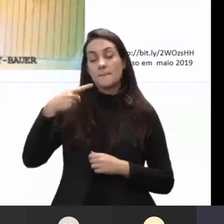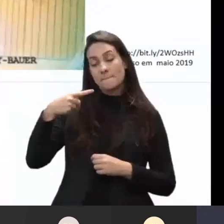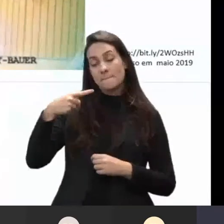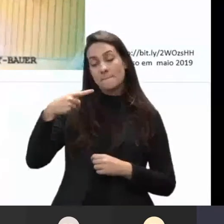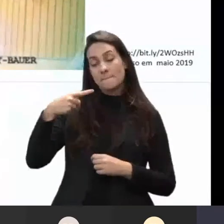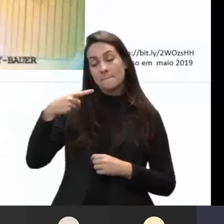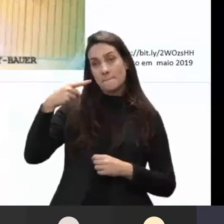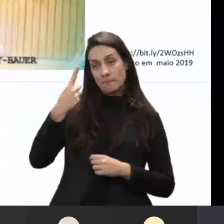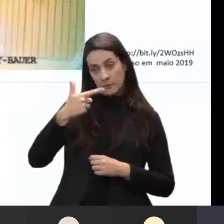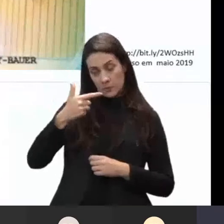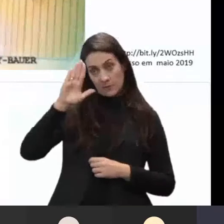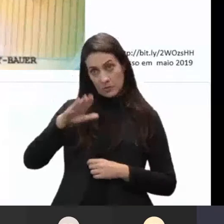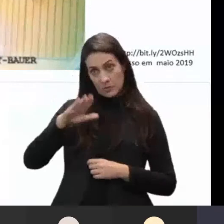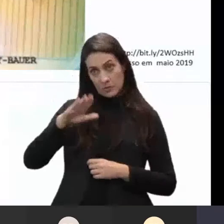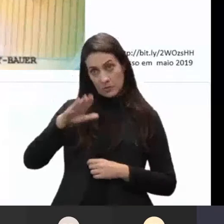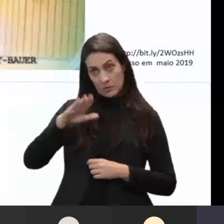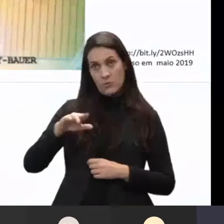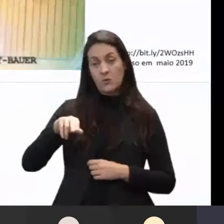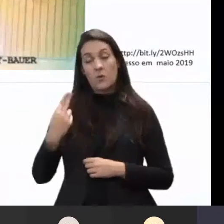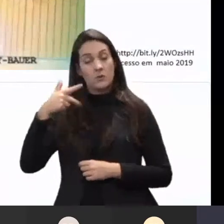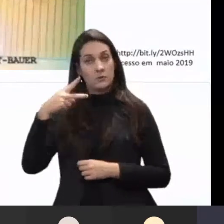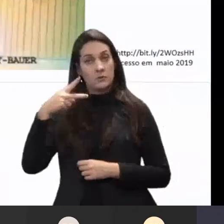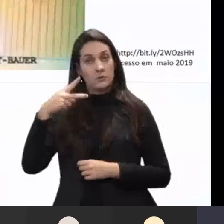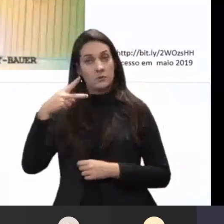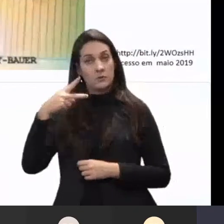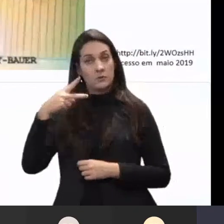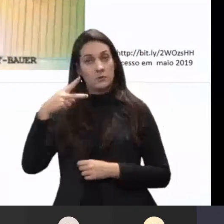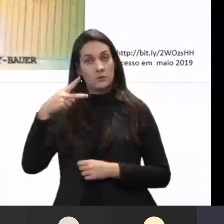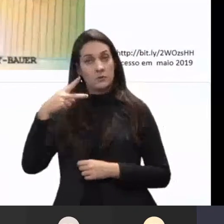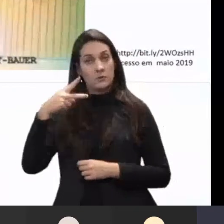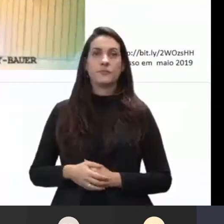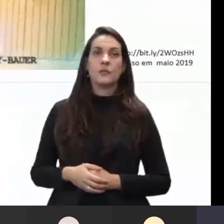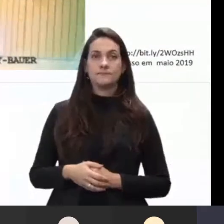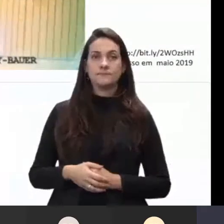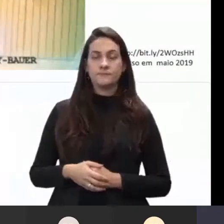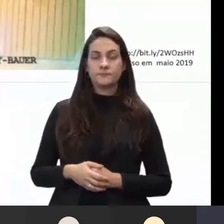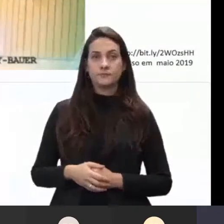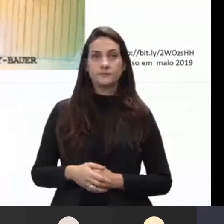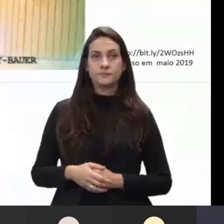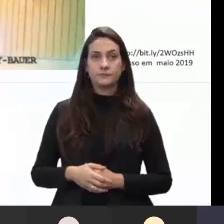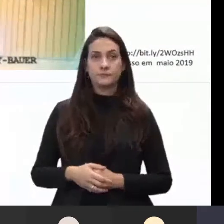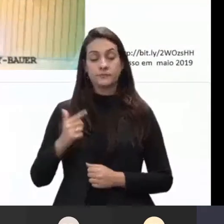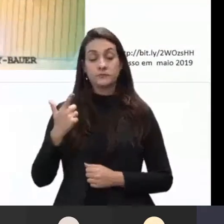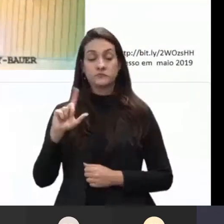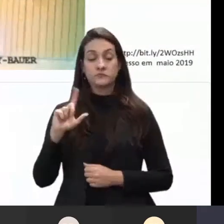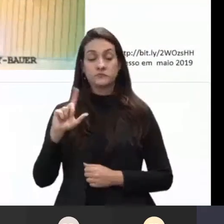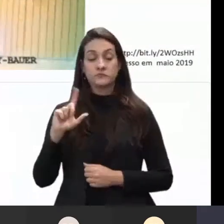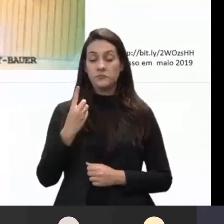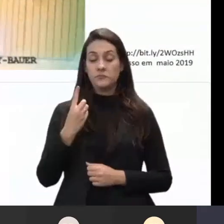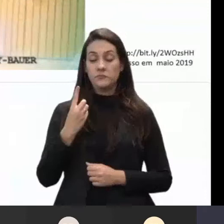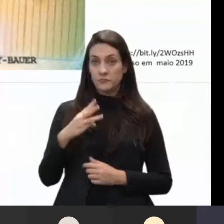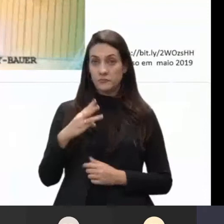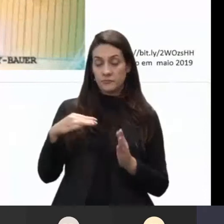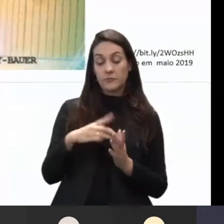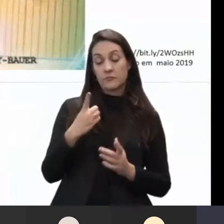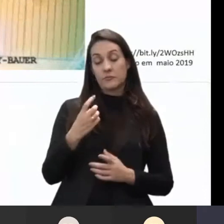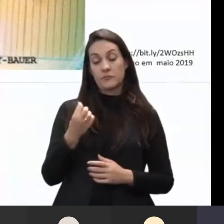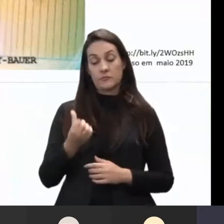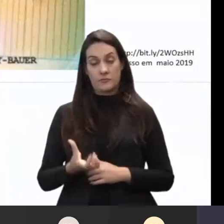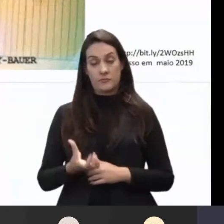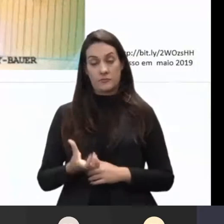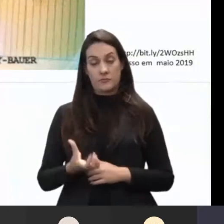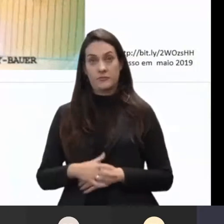12. Para ele ser intermediário, o halo tem que ser entre 13 e 16. E para ele ser sensível,